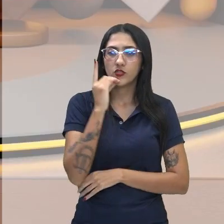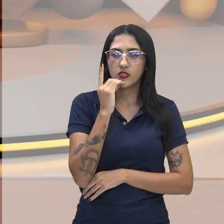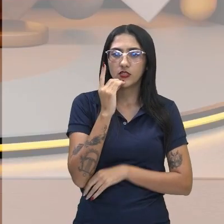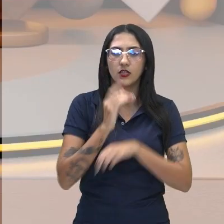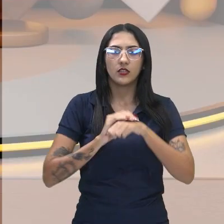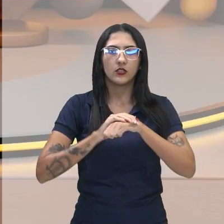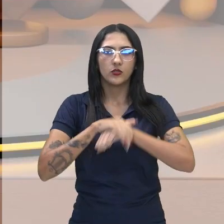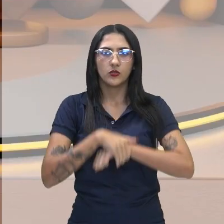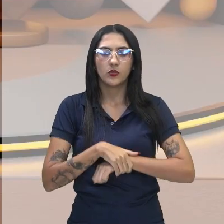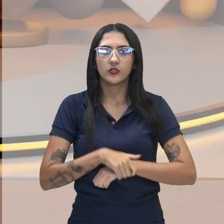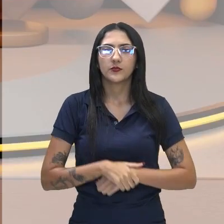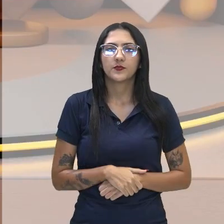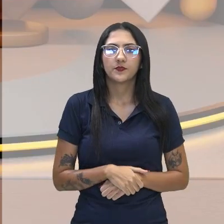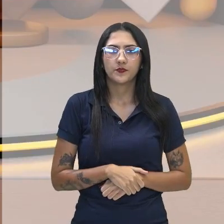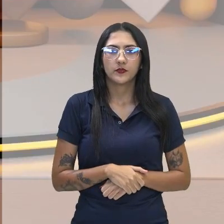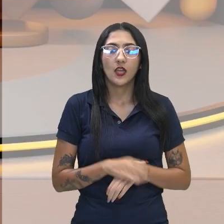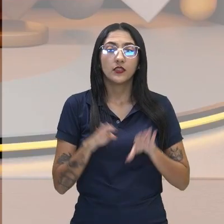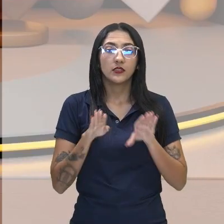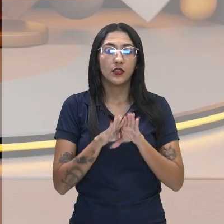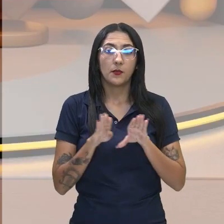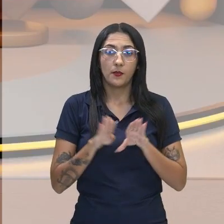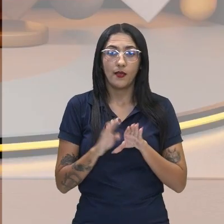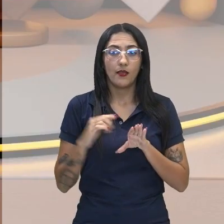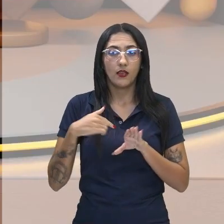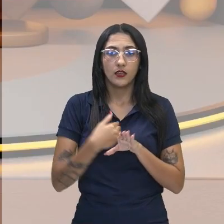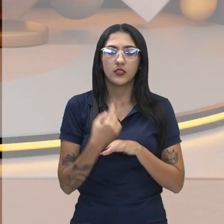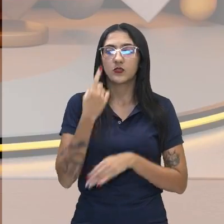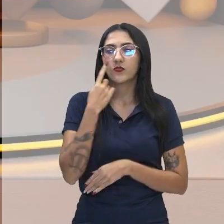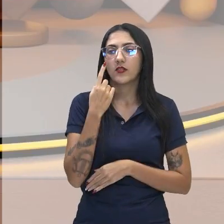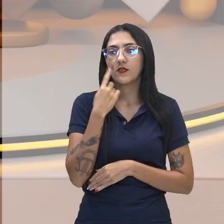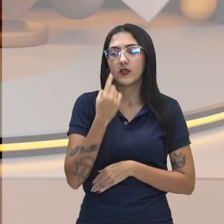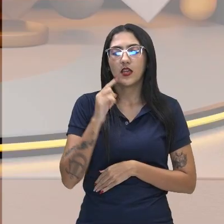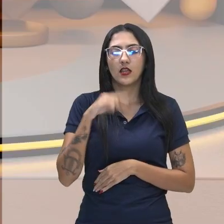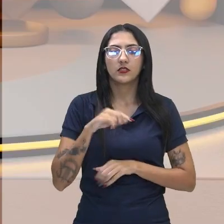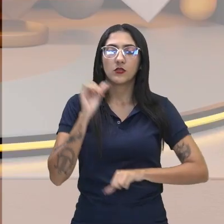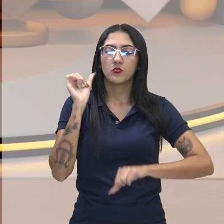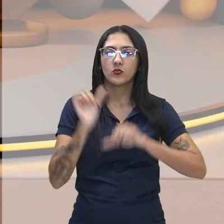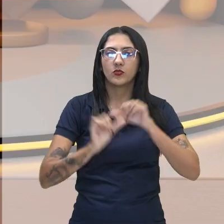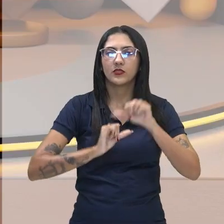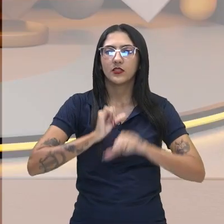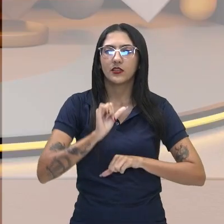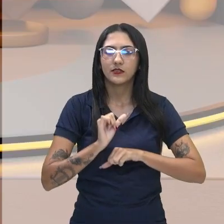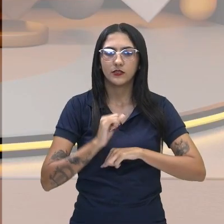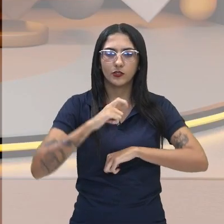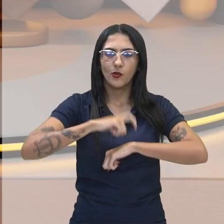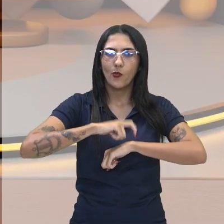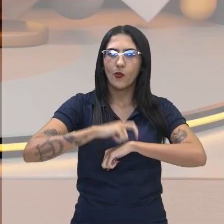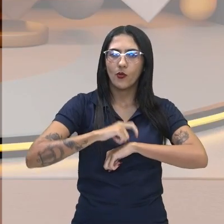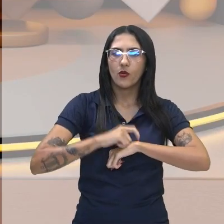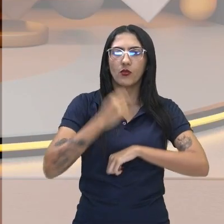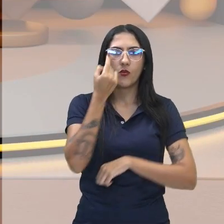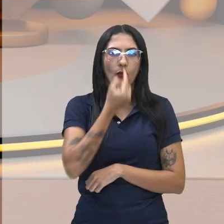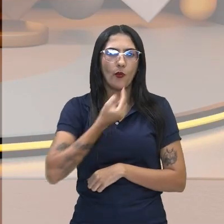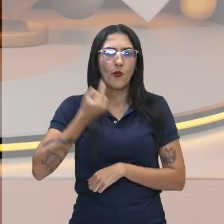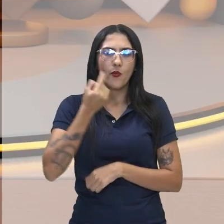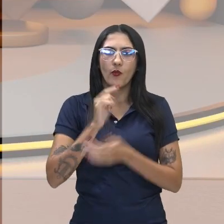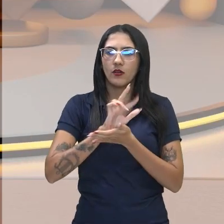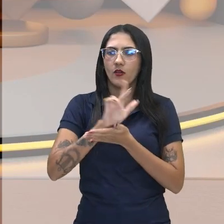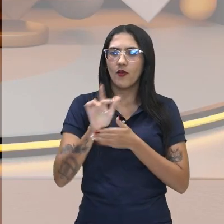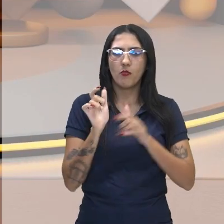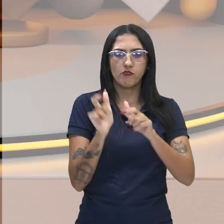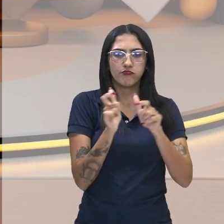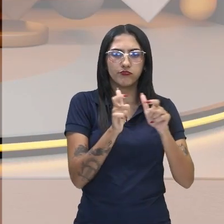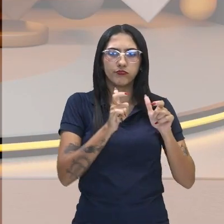E, consequentemente, nós vamos ter ali a mudança de horários, em vários locais aí do